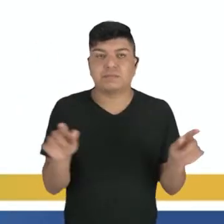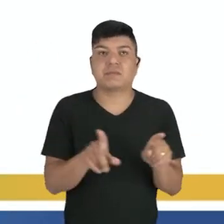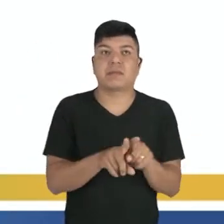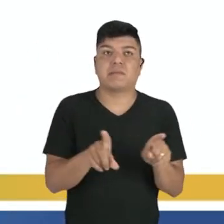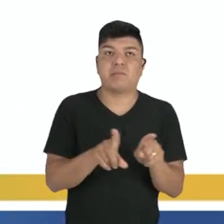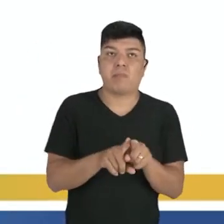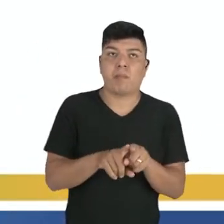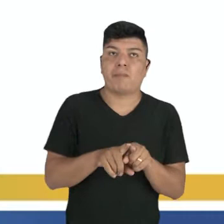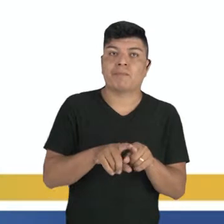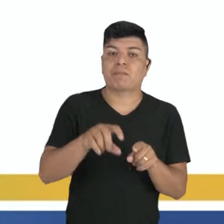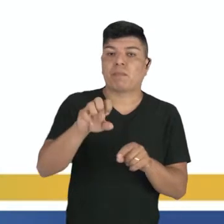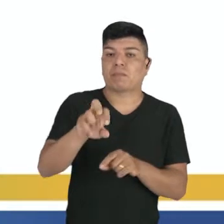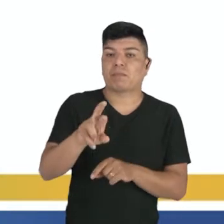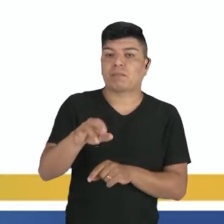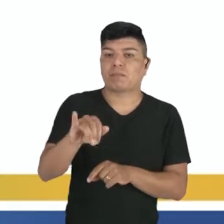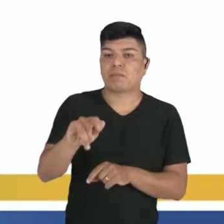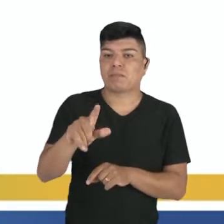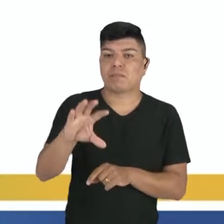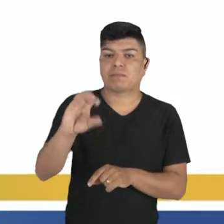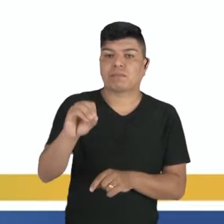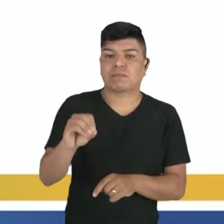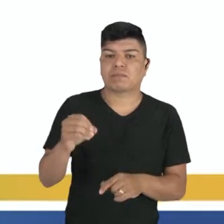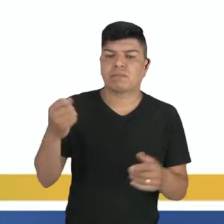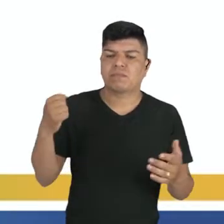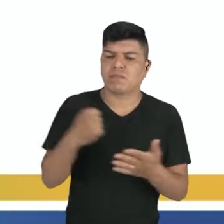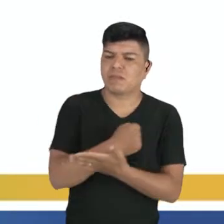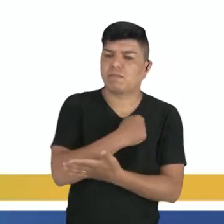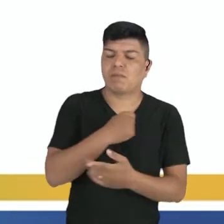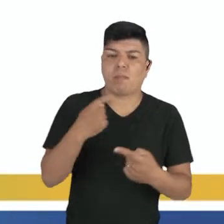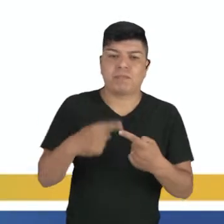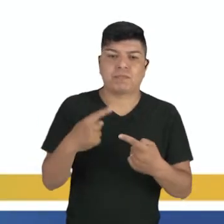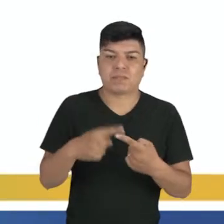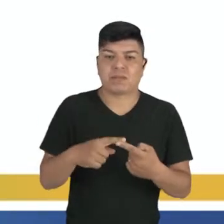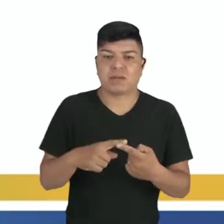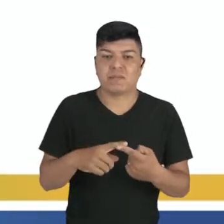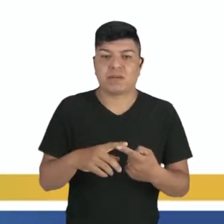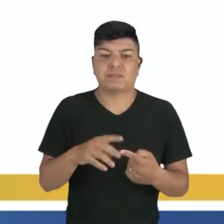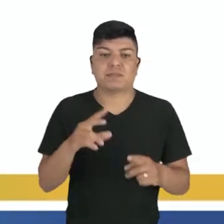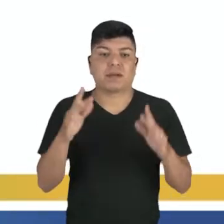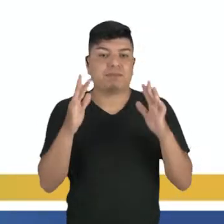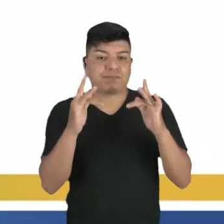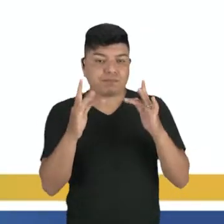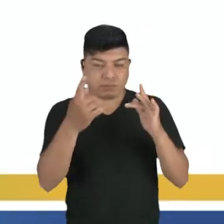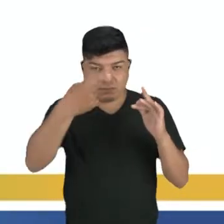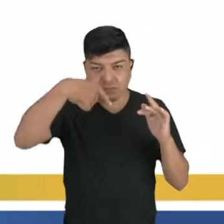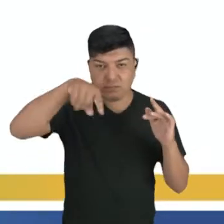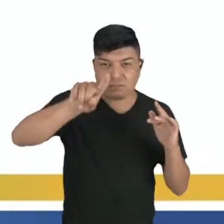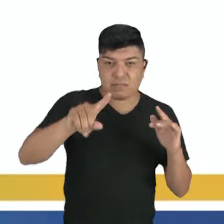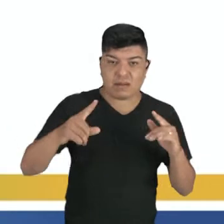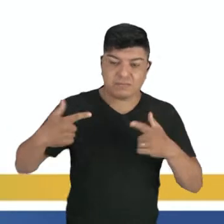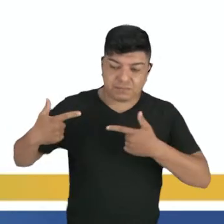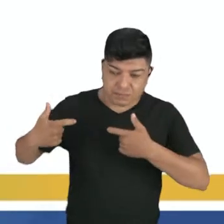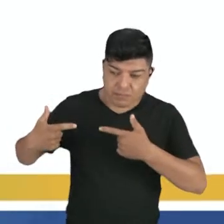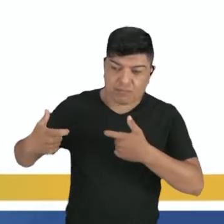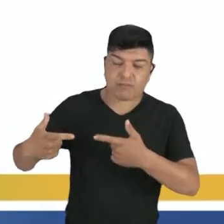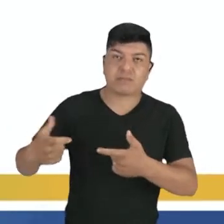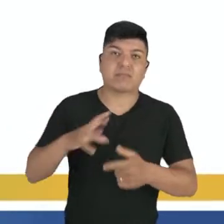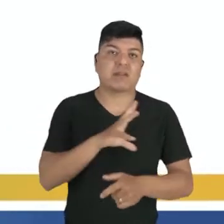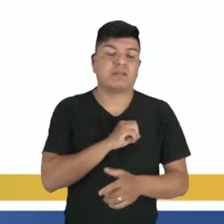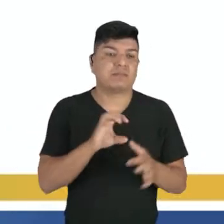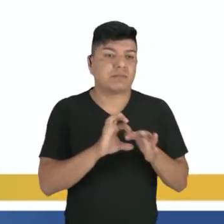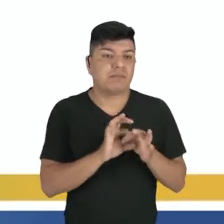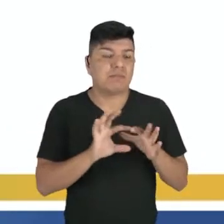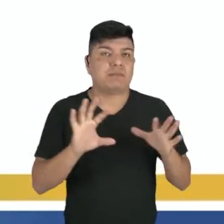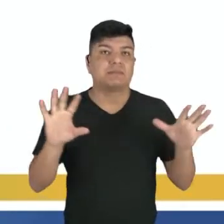lírico feminino, que vive se lamentando porque o namorado foi para a guerra, amor natural e espontâneo, tá?